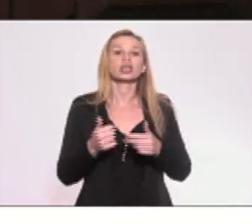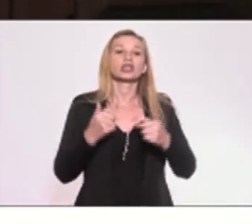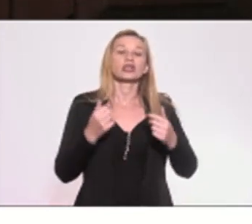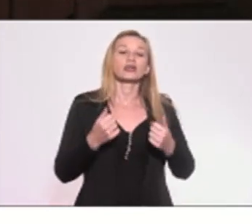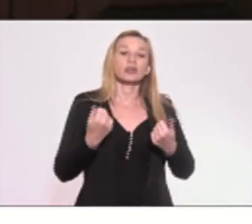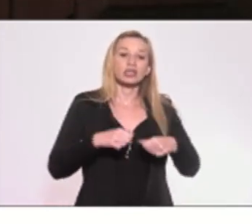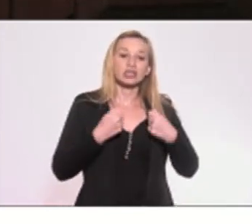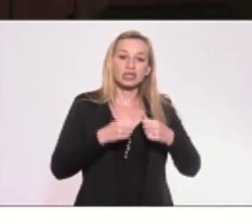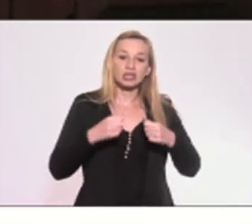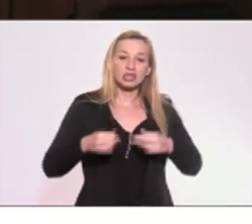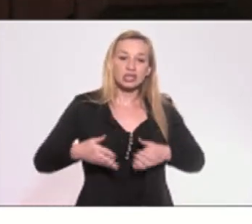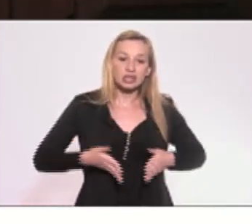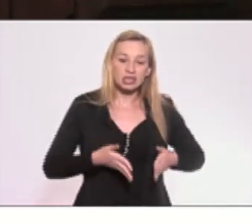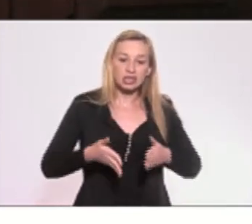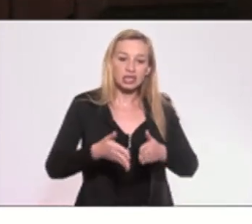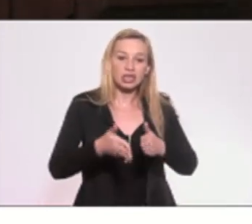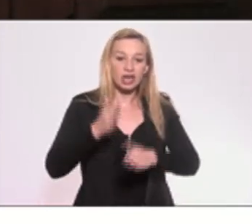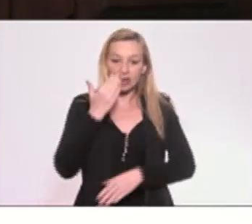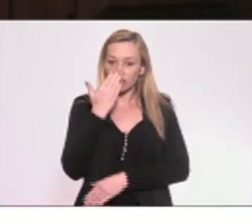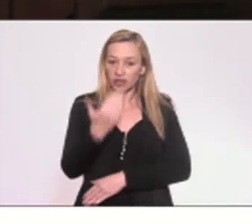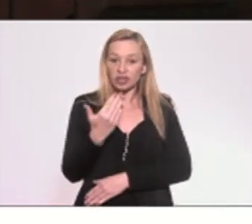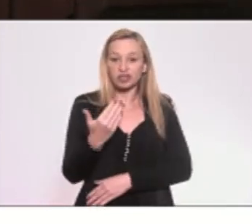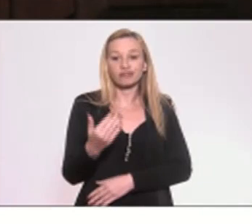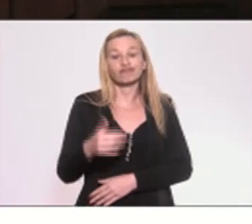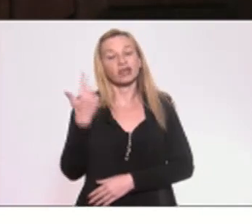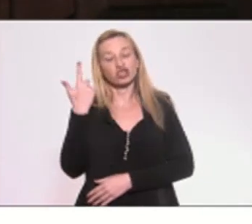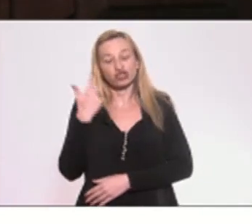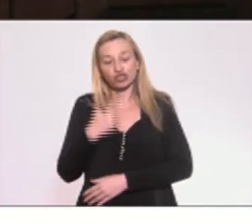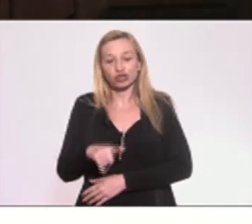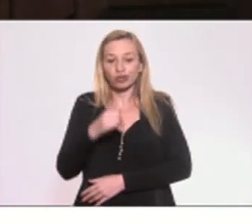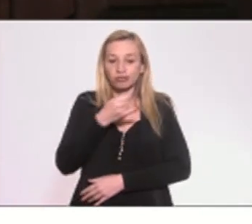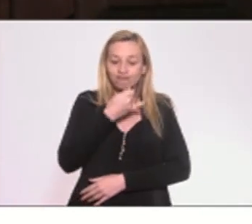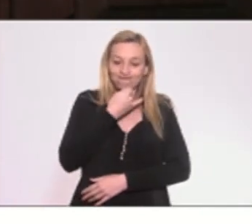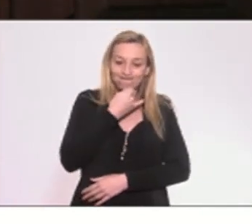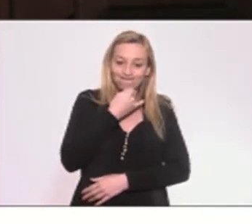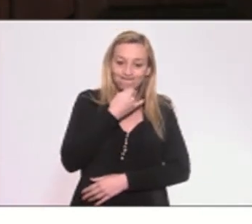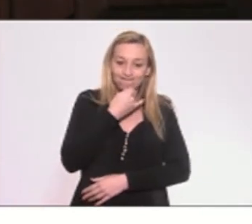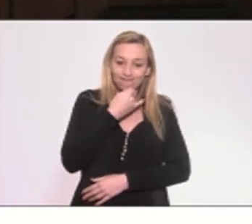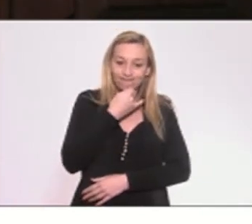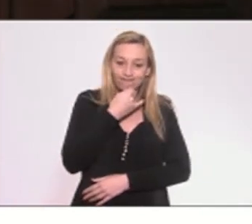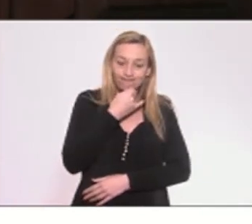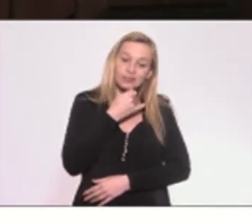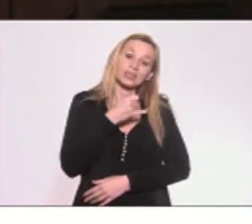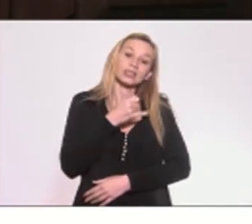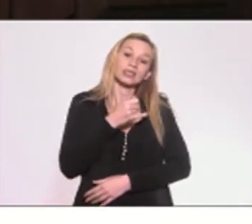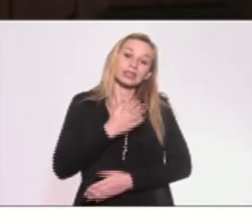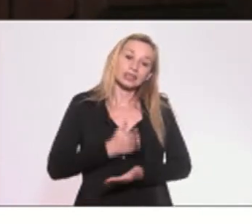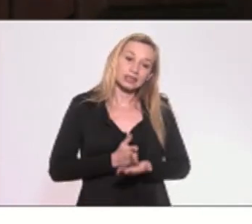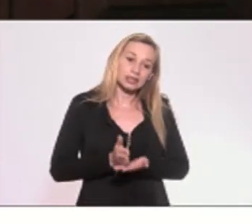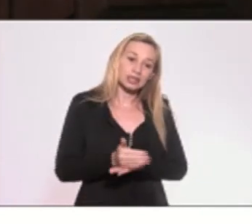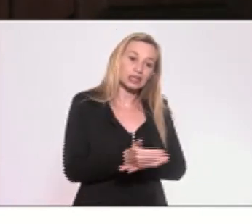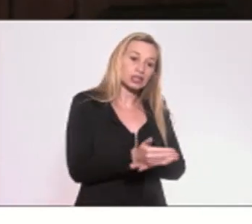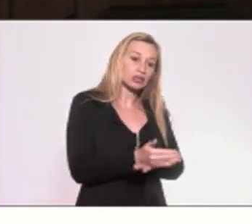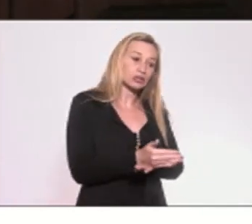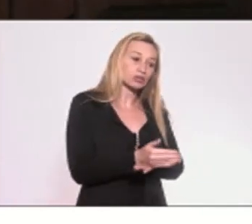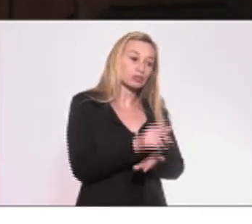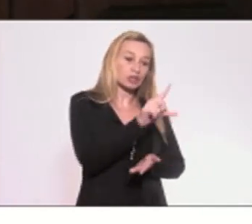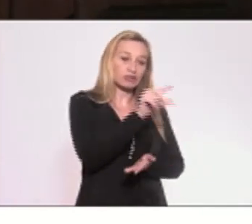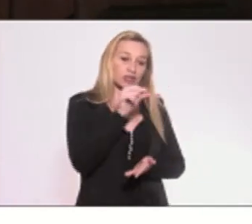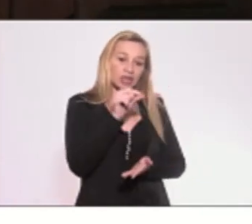frente, mas, infelizmente, escolheu mais uma vez enguiçar na estação da impunidade, na estação do privilégio de